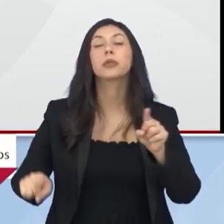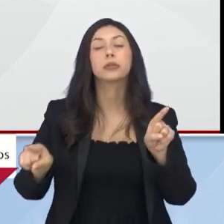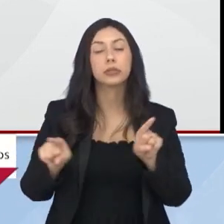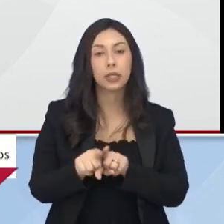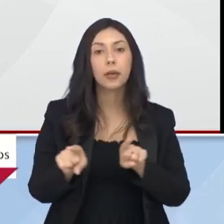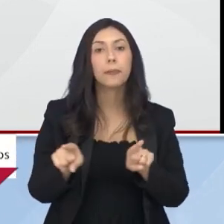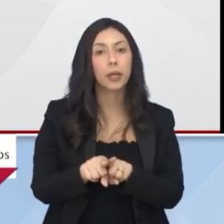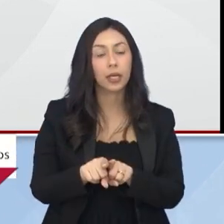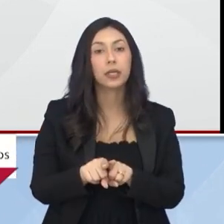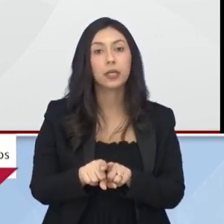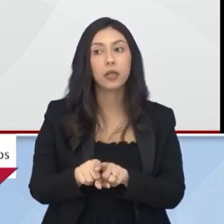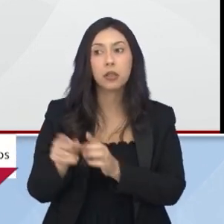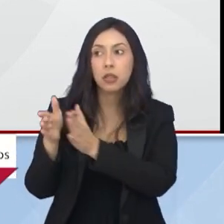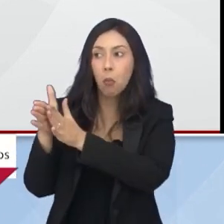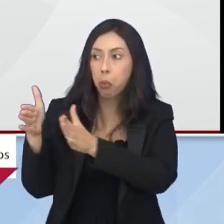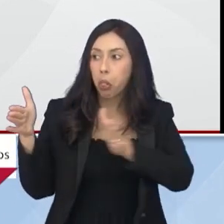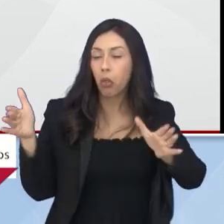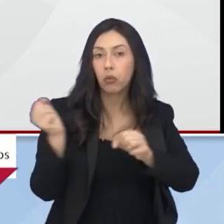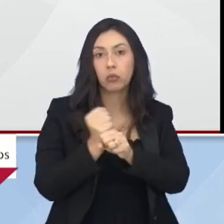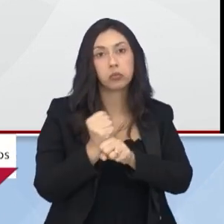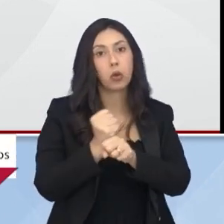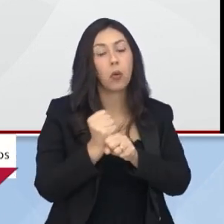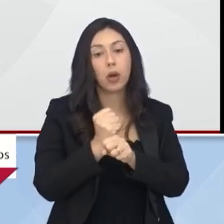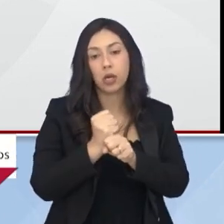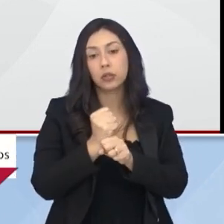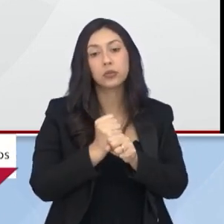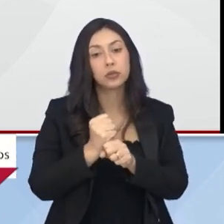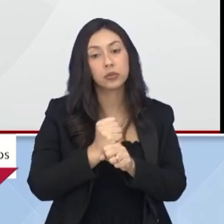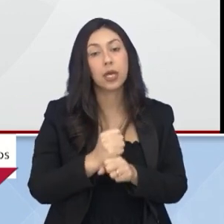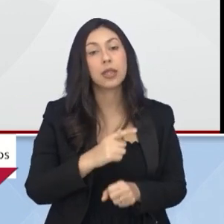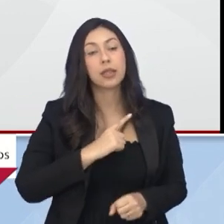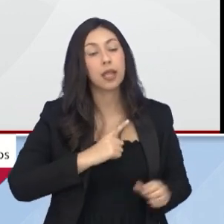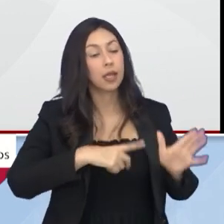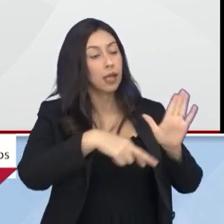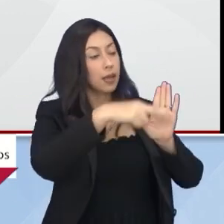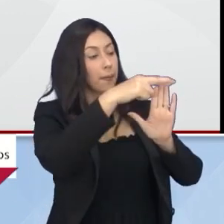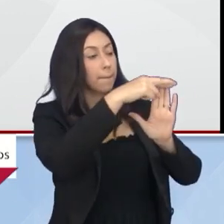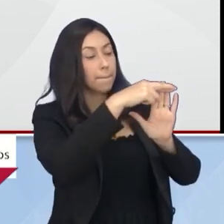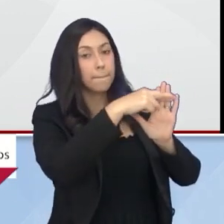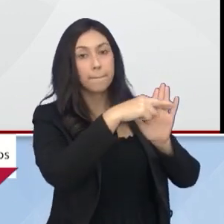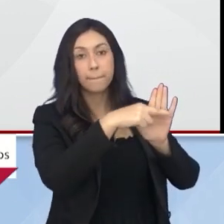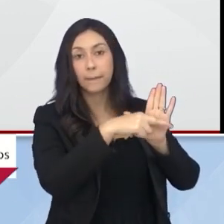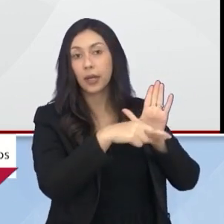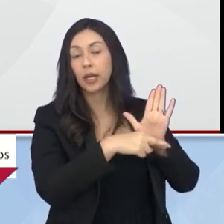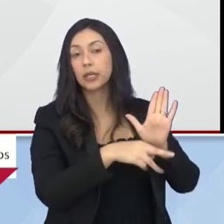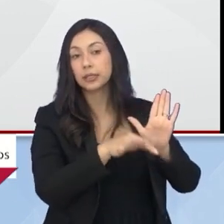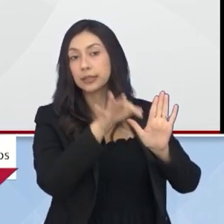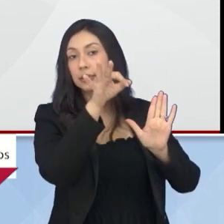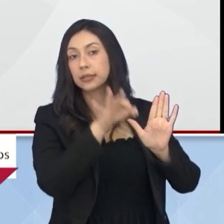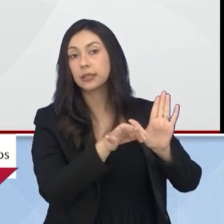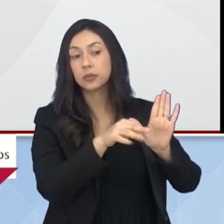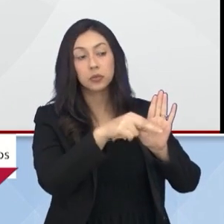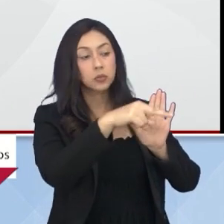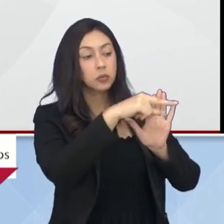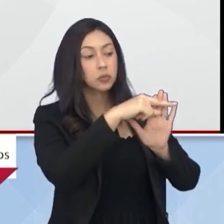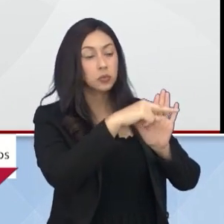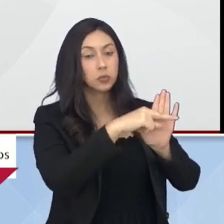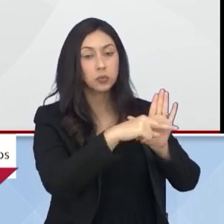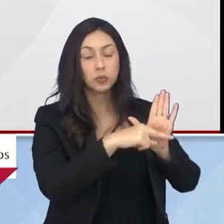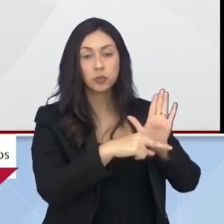o ano fora das regras estabelecidas no Regimento e normas do órgão